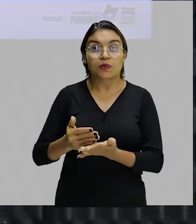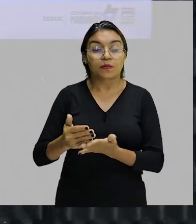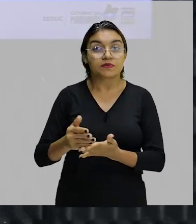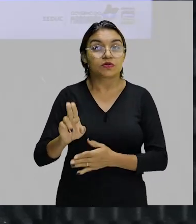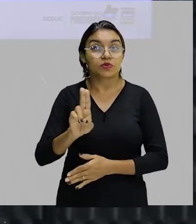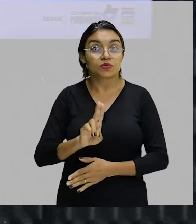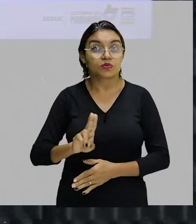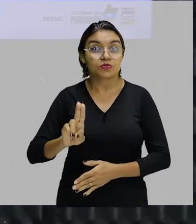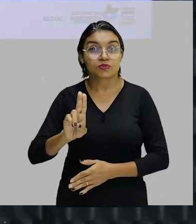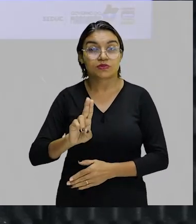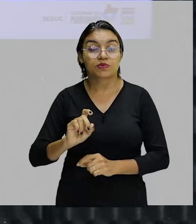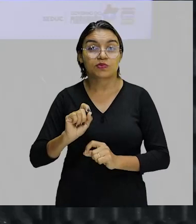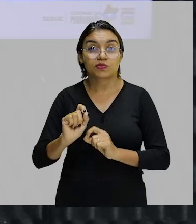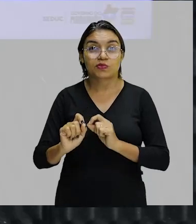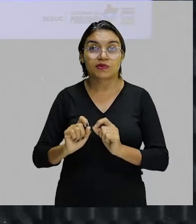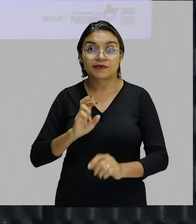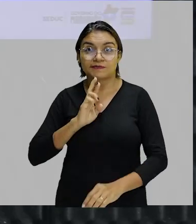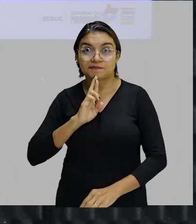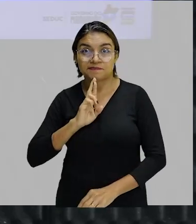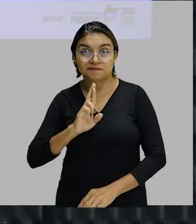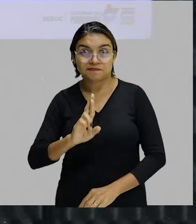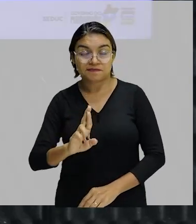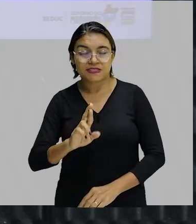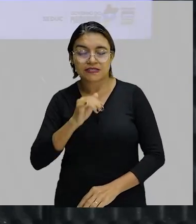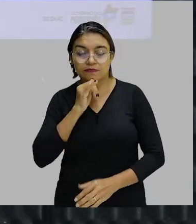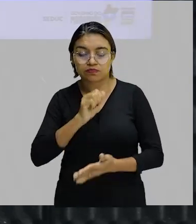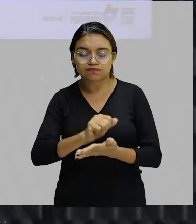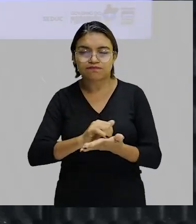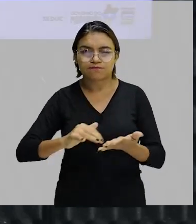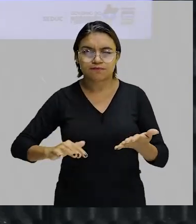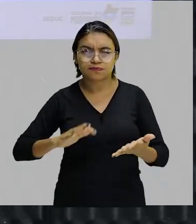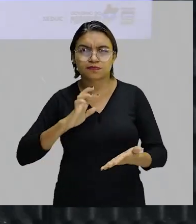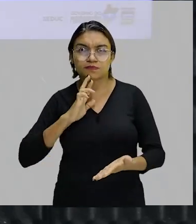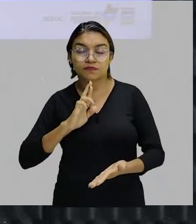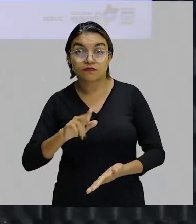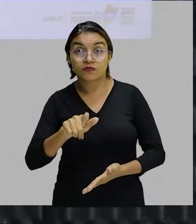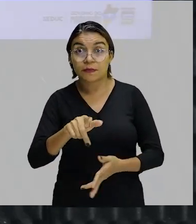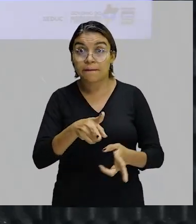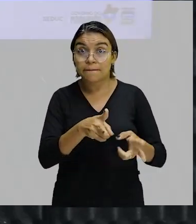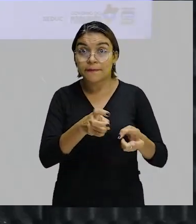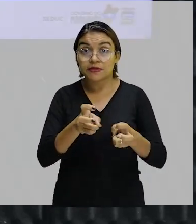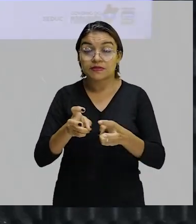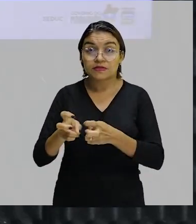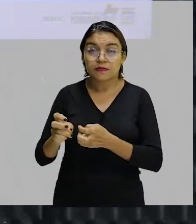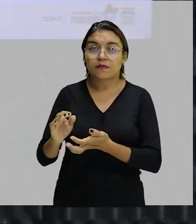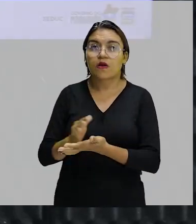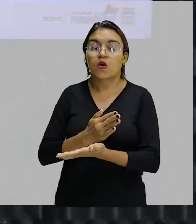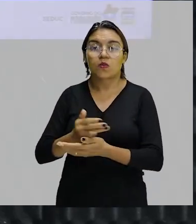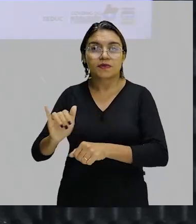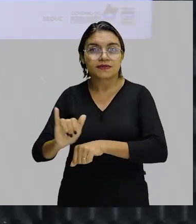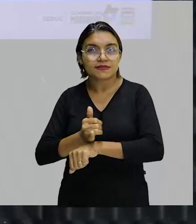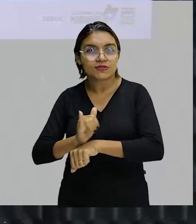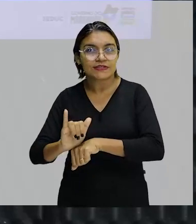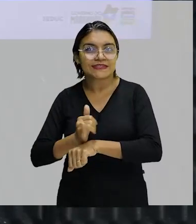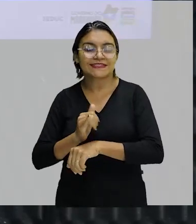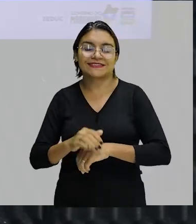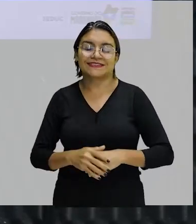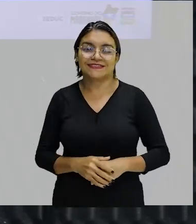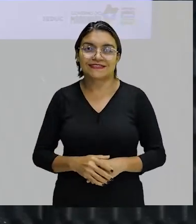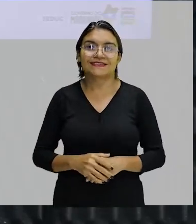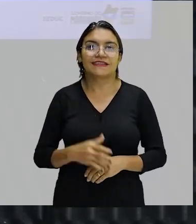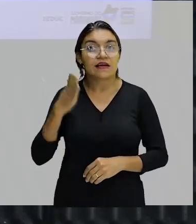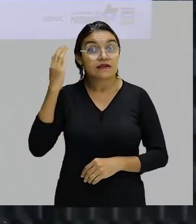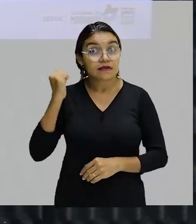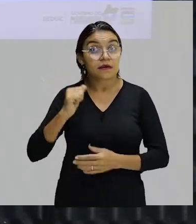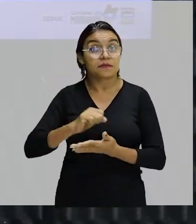da resolução, apresentar para vocês exercícios comentados, para que você perceba algumas estratégias e quem sabe nos